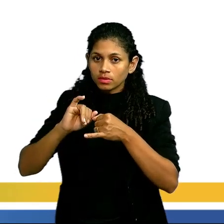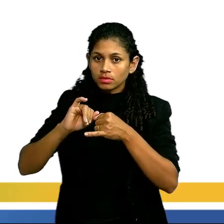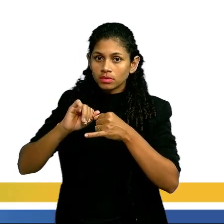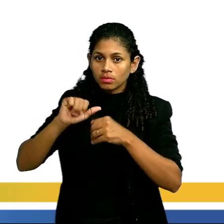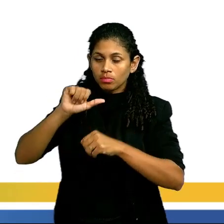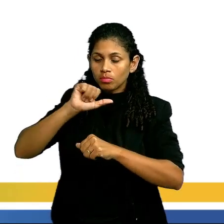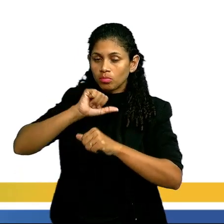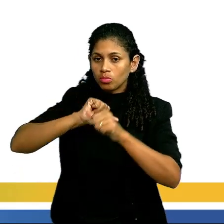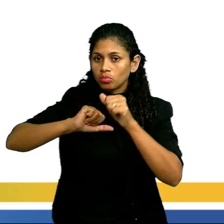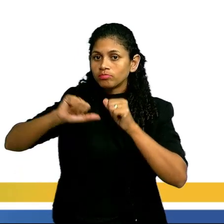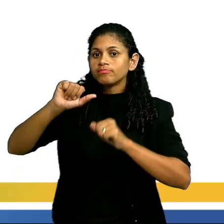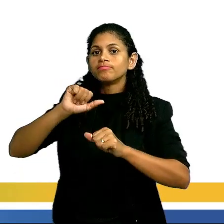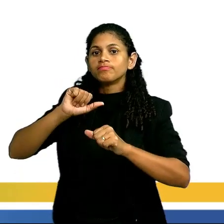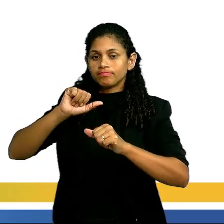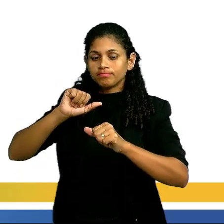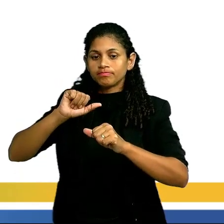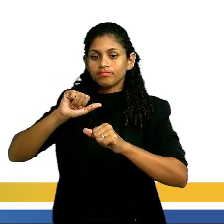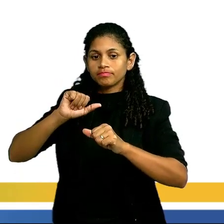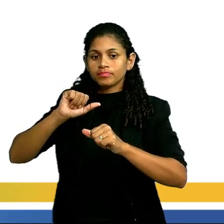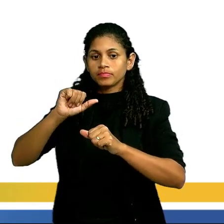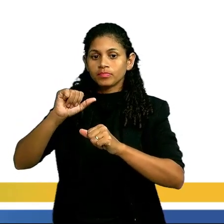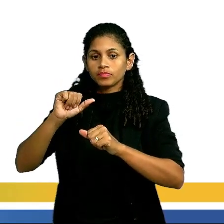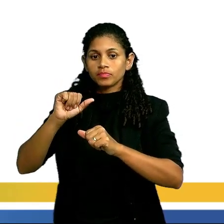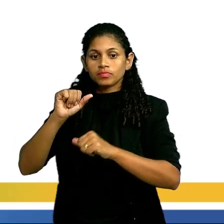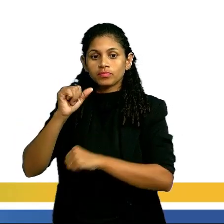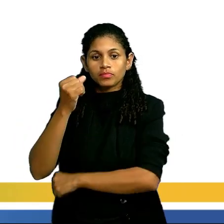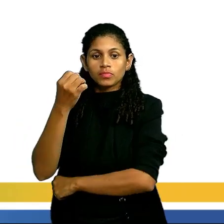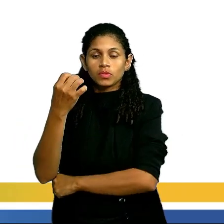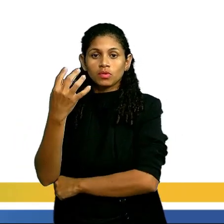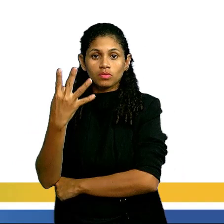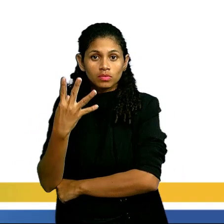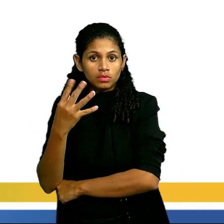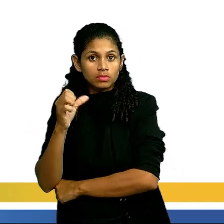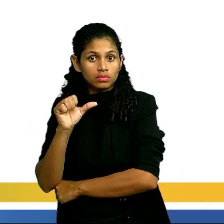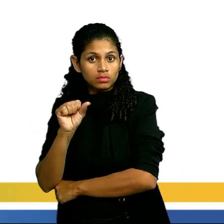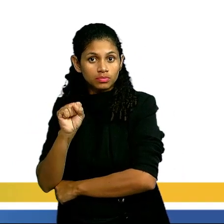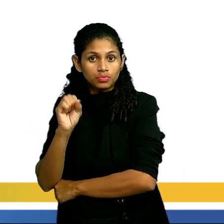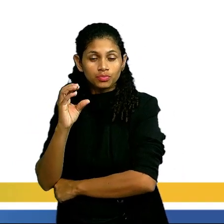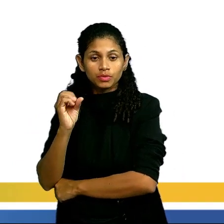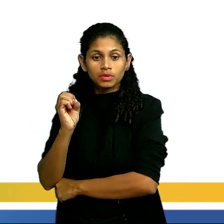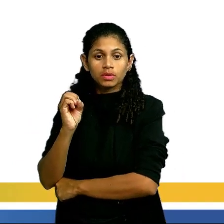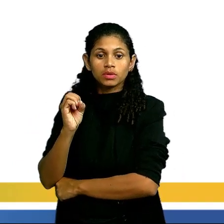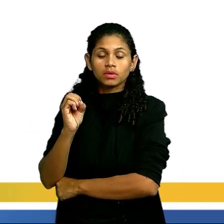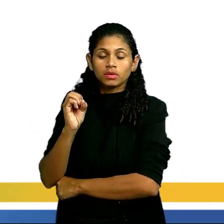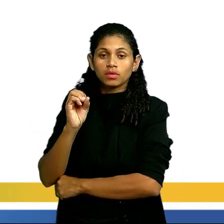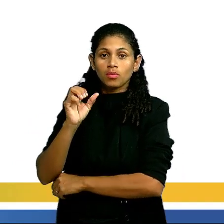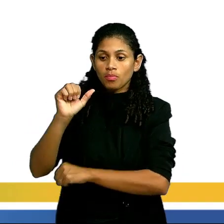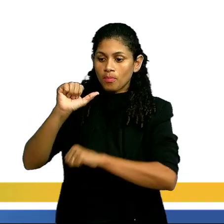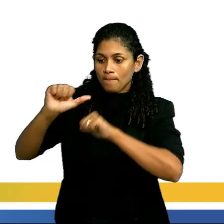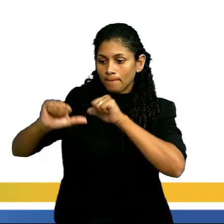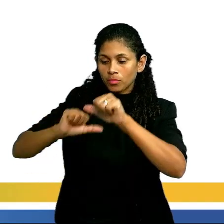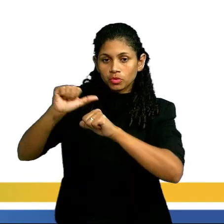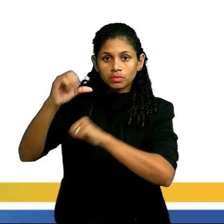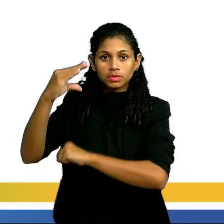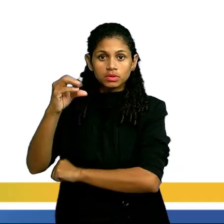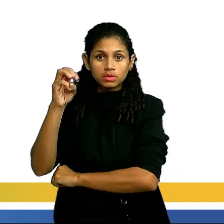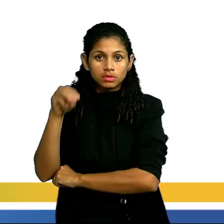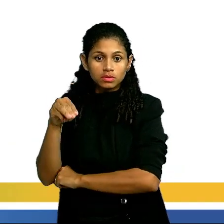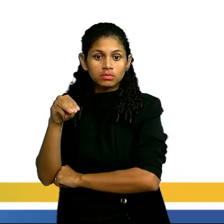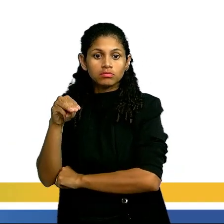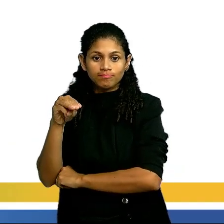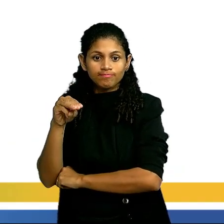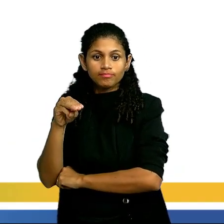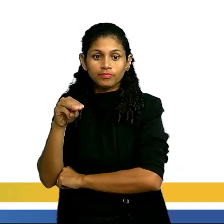transformação de milímetro para centímetro. Se é 480 milímetros, vai passar para centímetro, vai ficar só